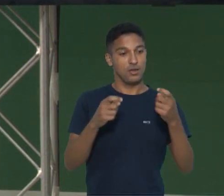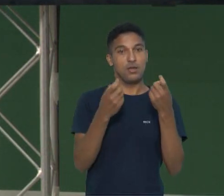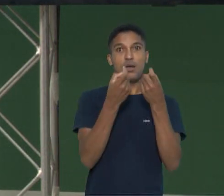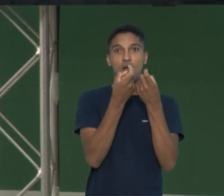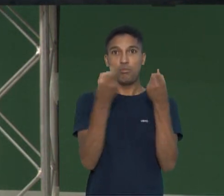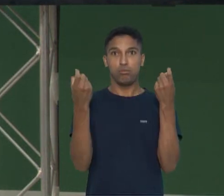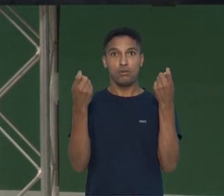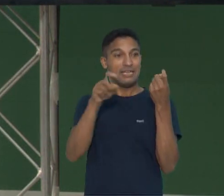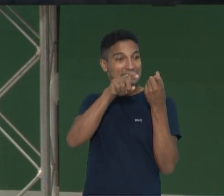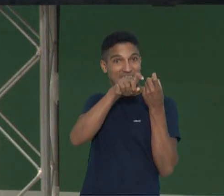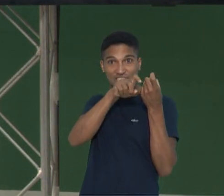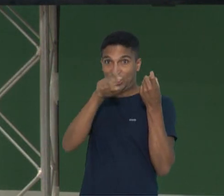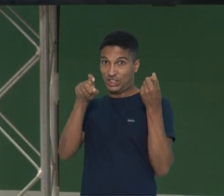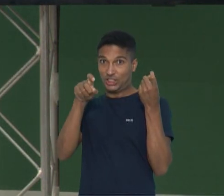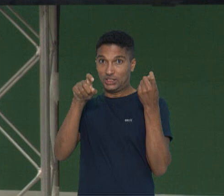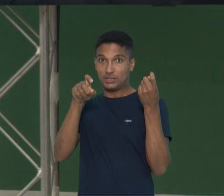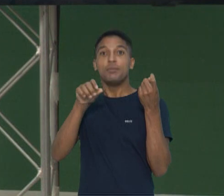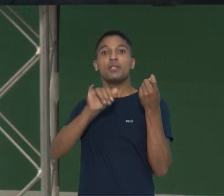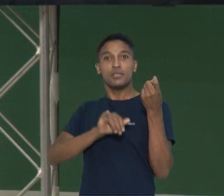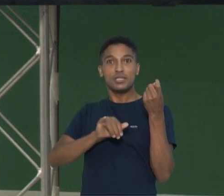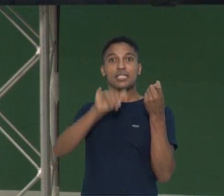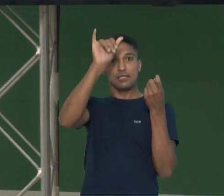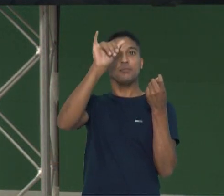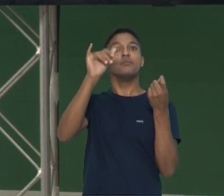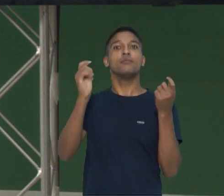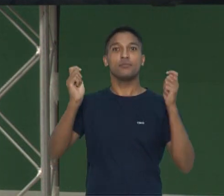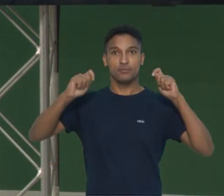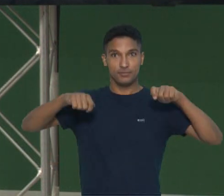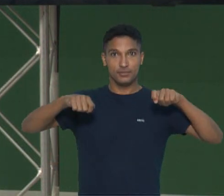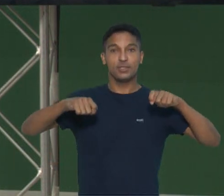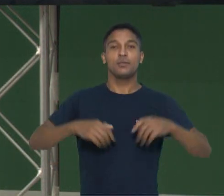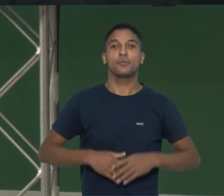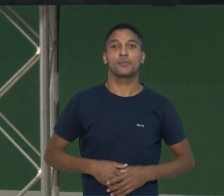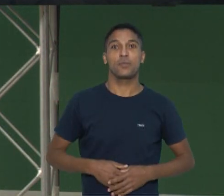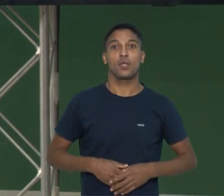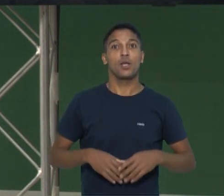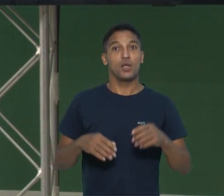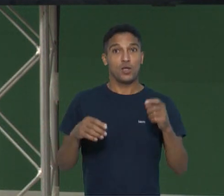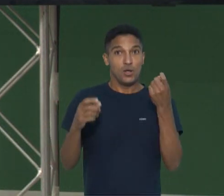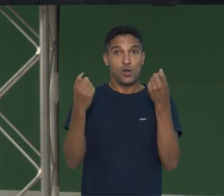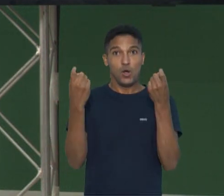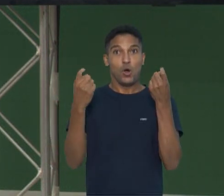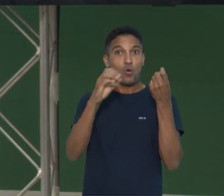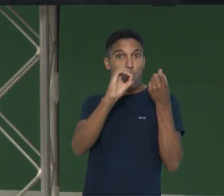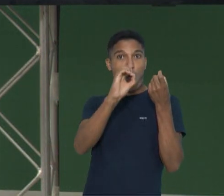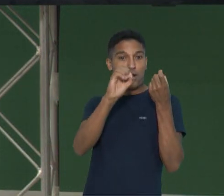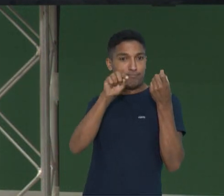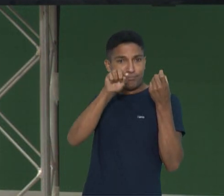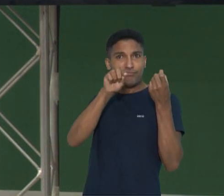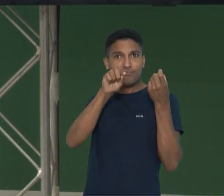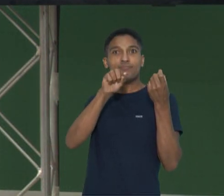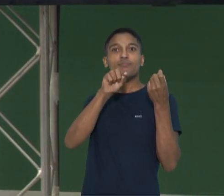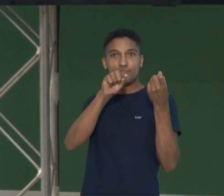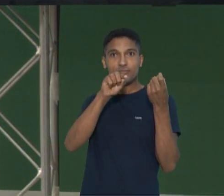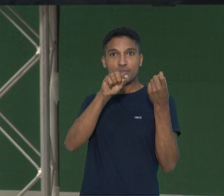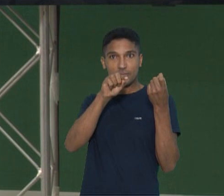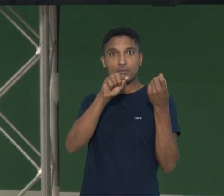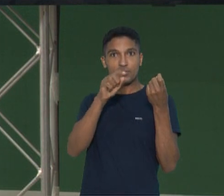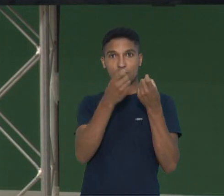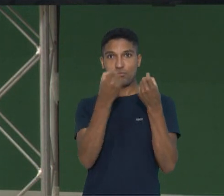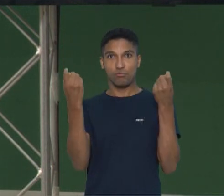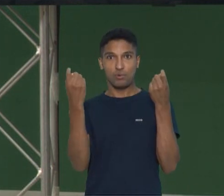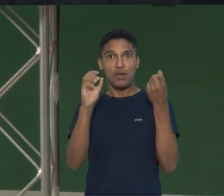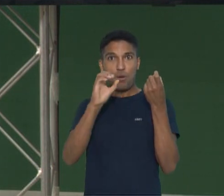Y, neste caso. O O é o centro, é a origem do plano cartesiano. O A e o B aqui nós são